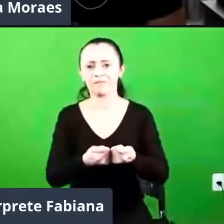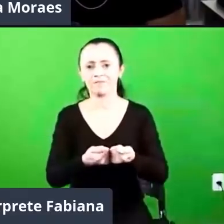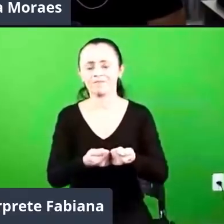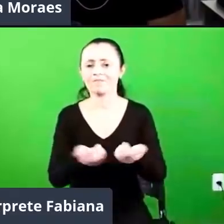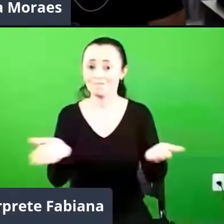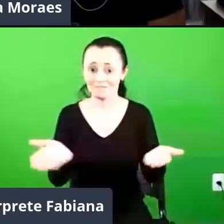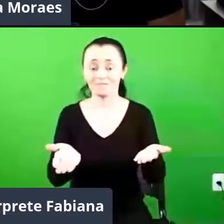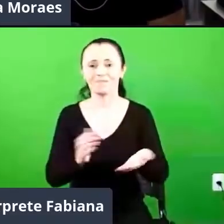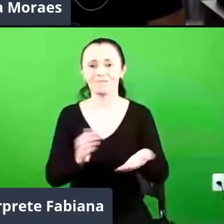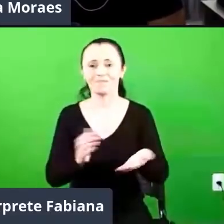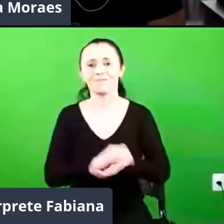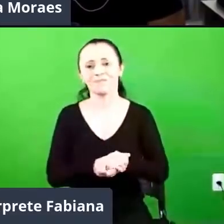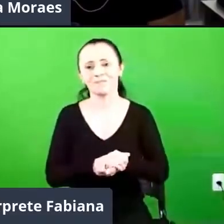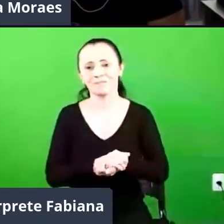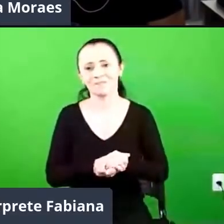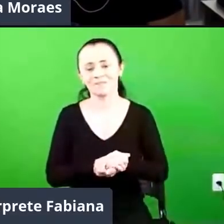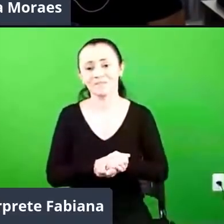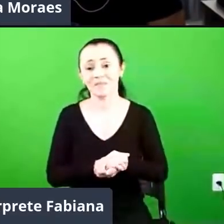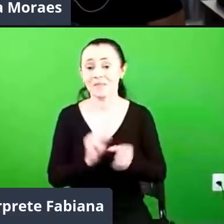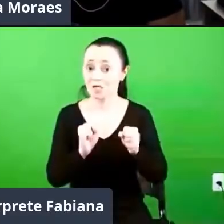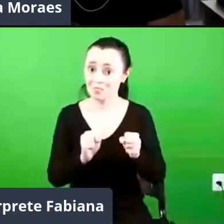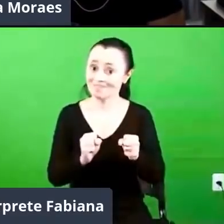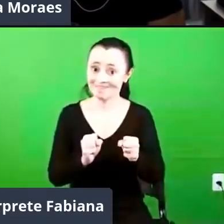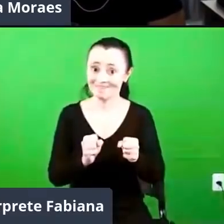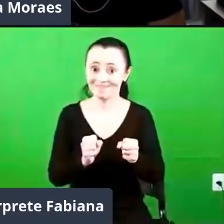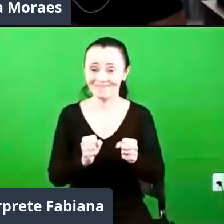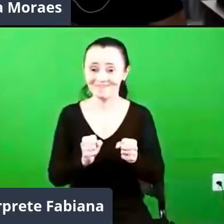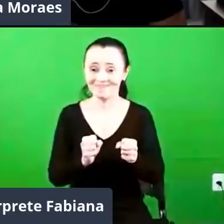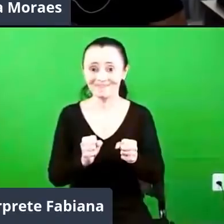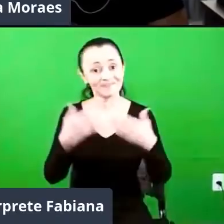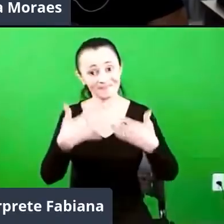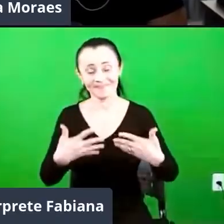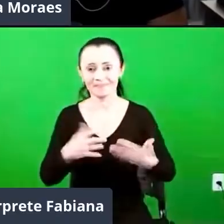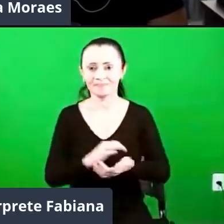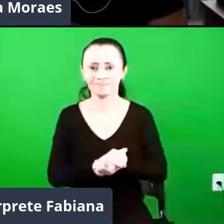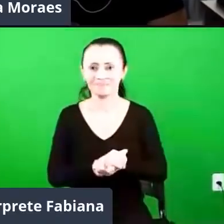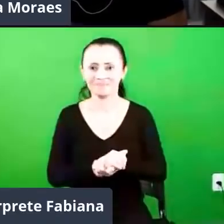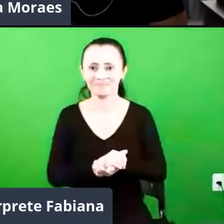senhora pode contribuir, professora Sheila? Eu vou passar para a Lana.